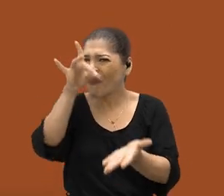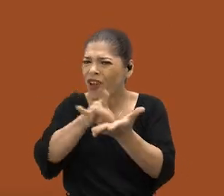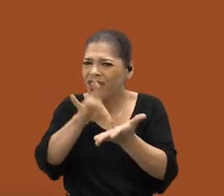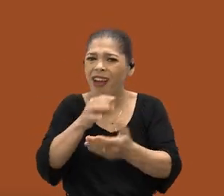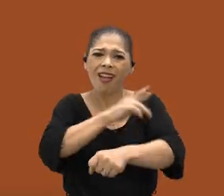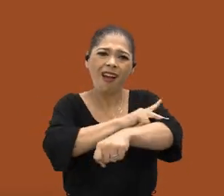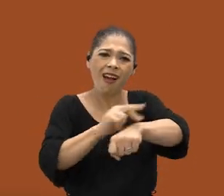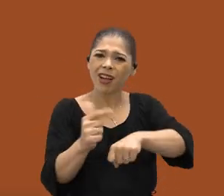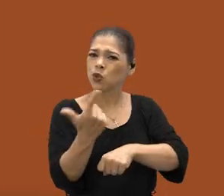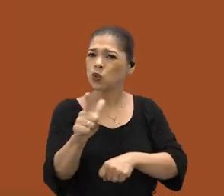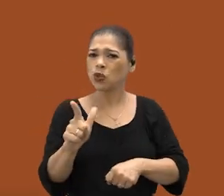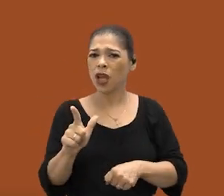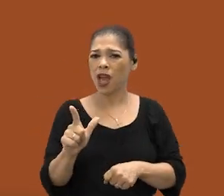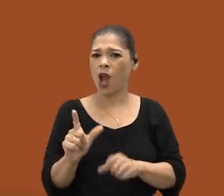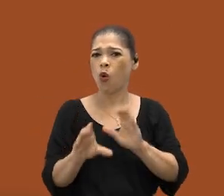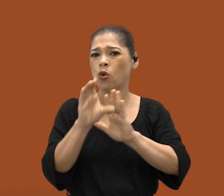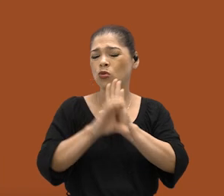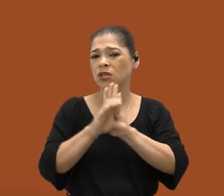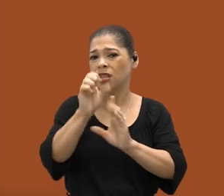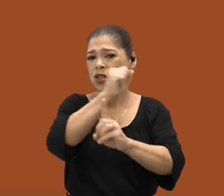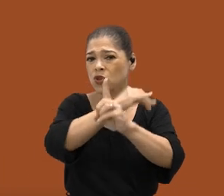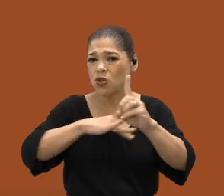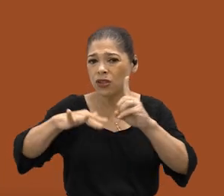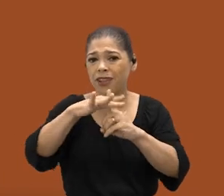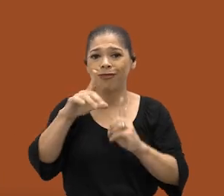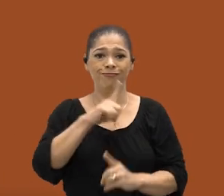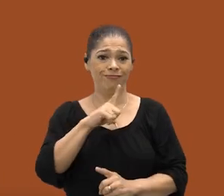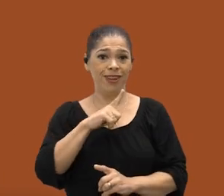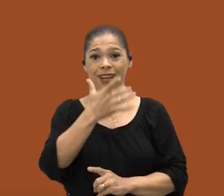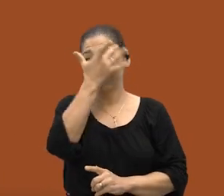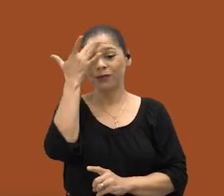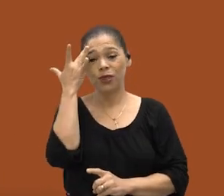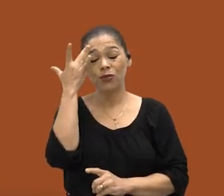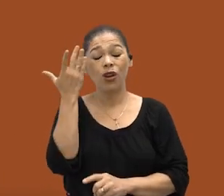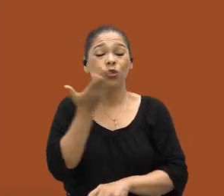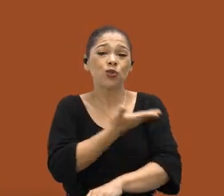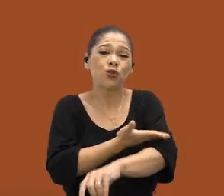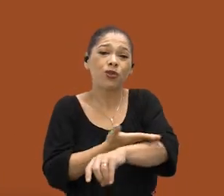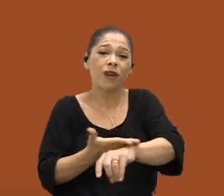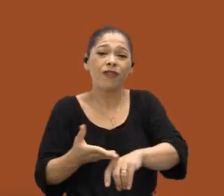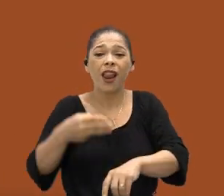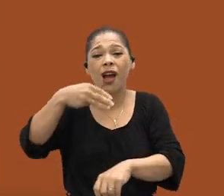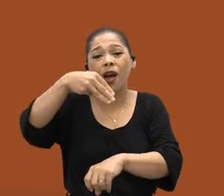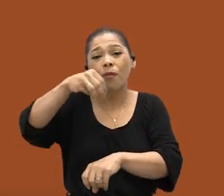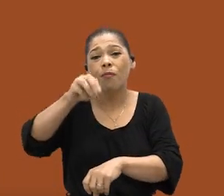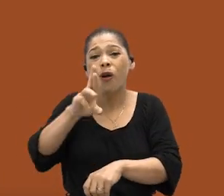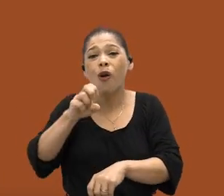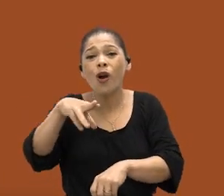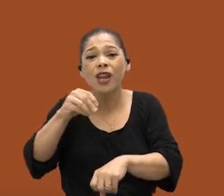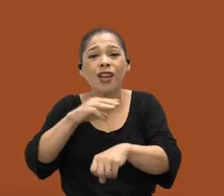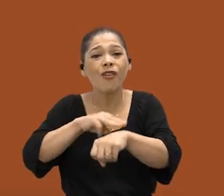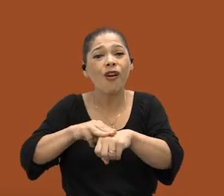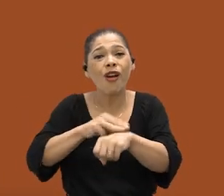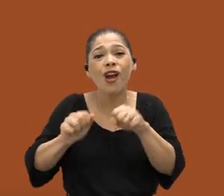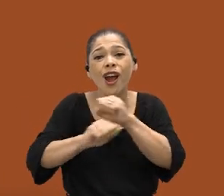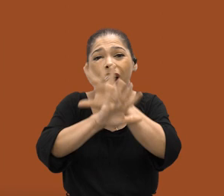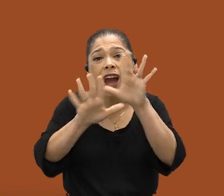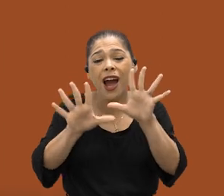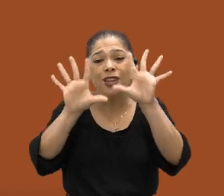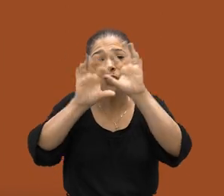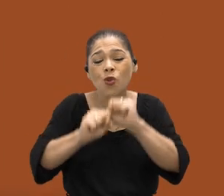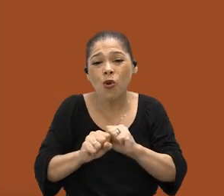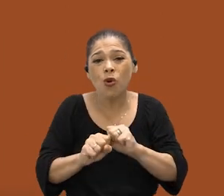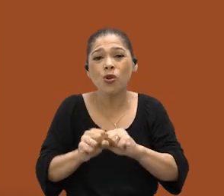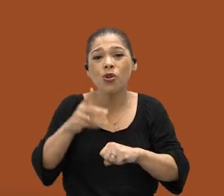raça não existe socialmente ela existe só que as pessoas comumente é moreno claro Marina escuro Pardo